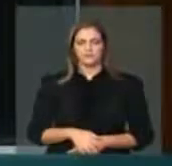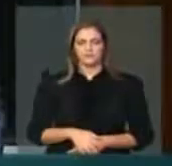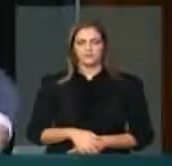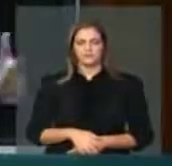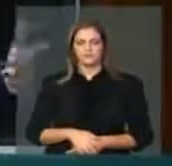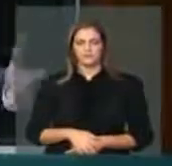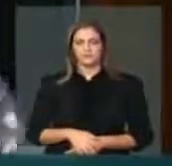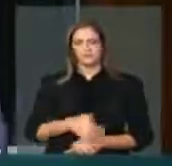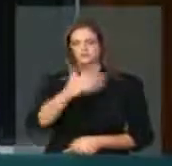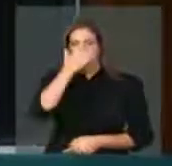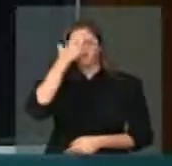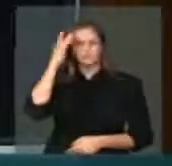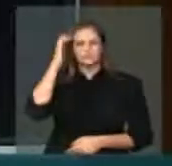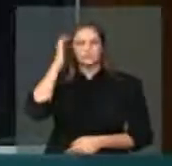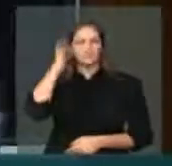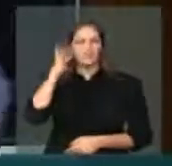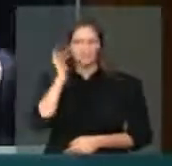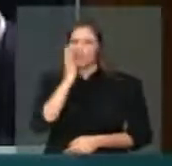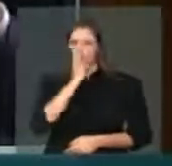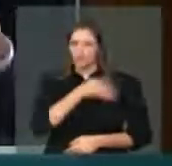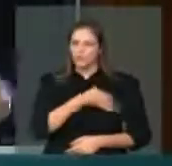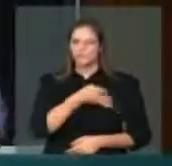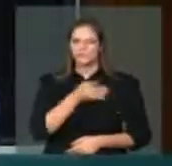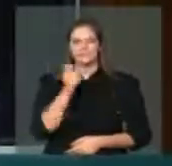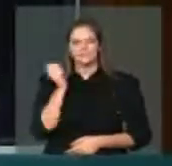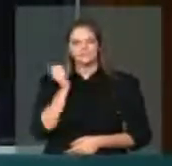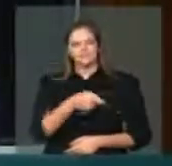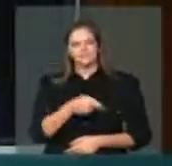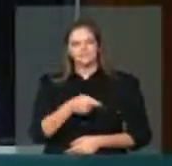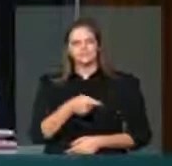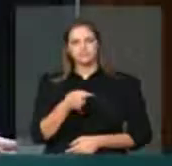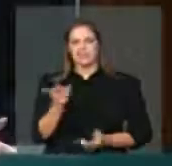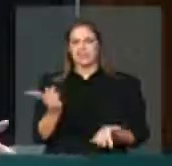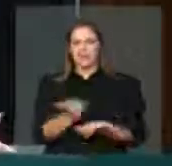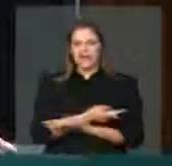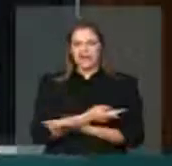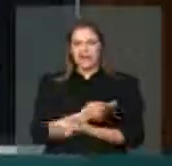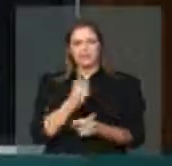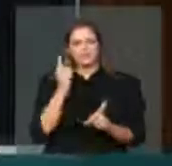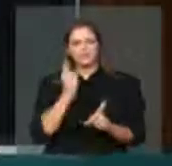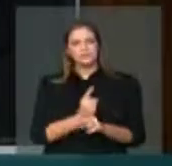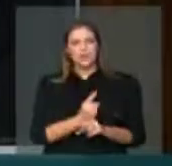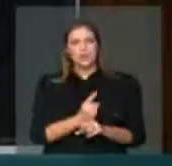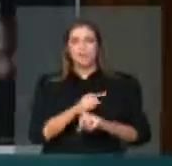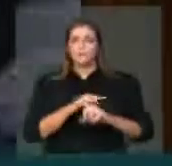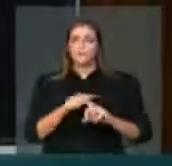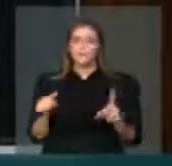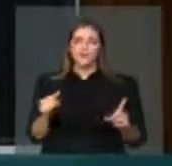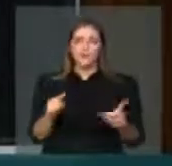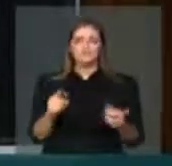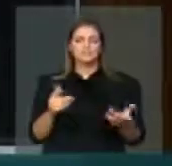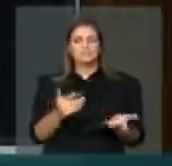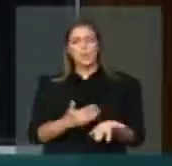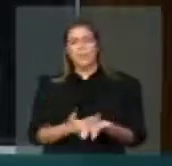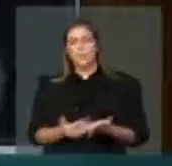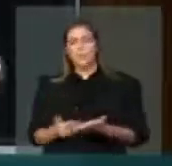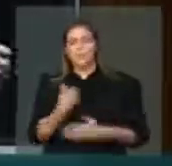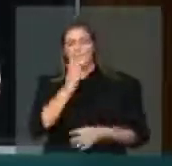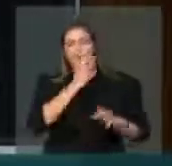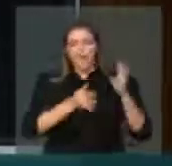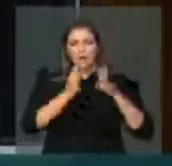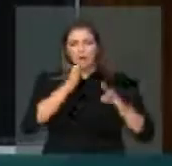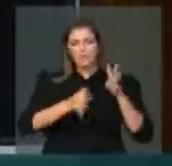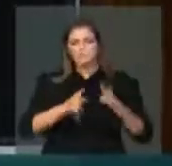apresentam denúncias, eventos, irregularidades, se tenta jogar numa vala comum, como